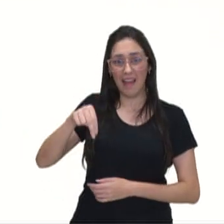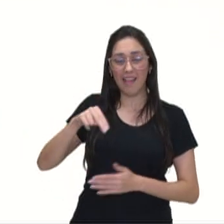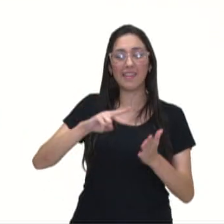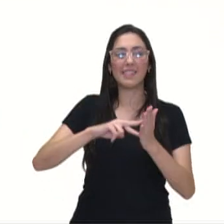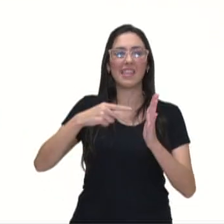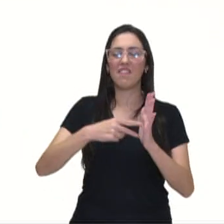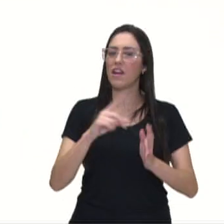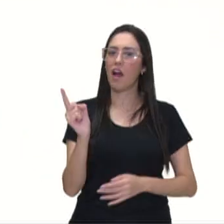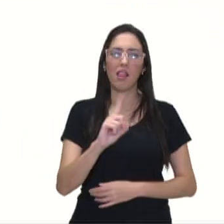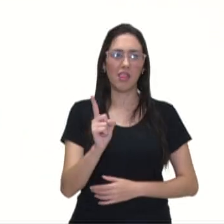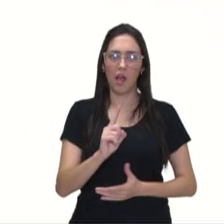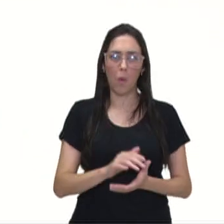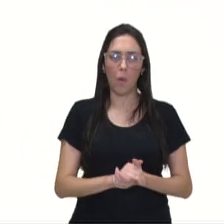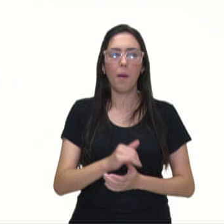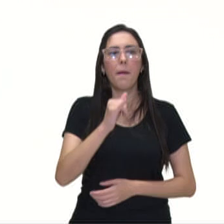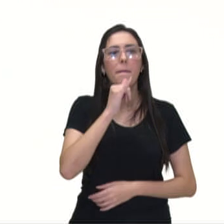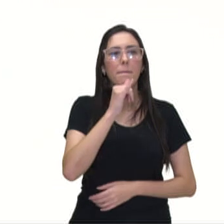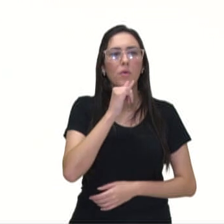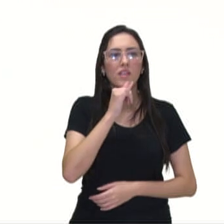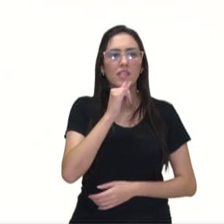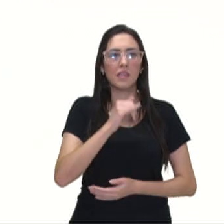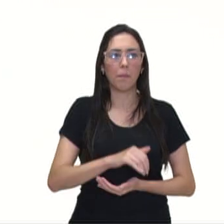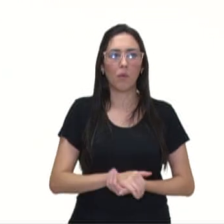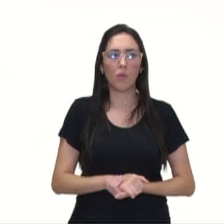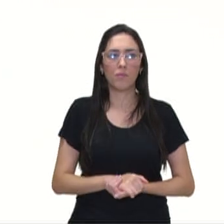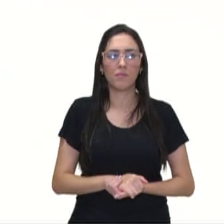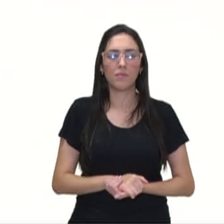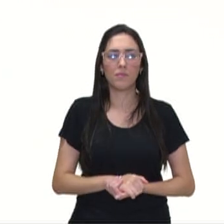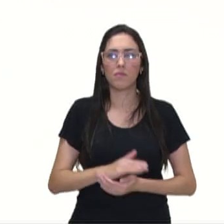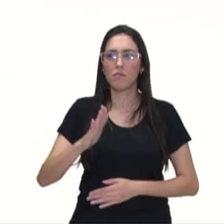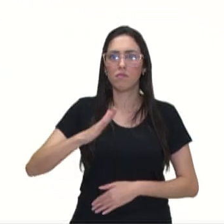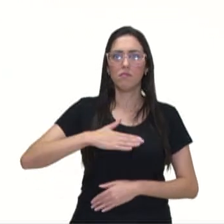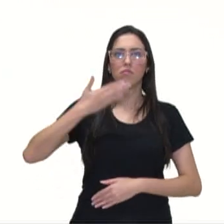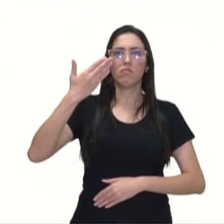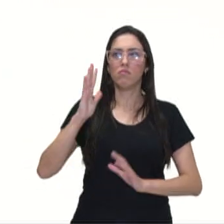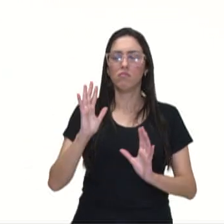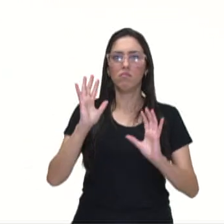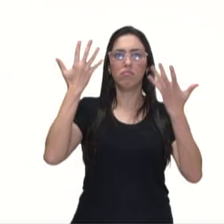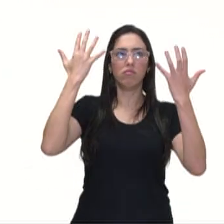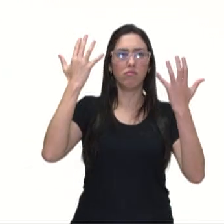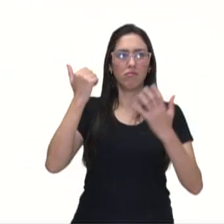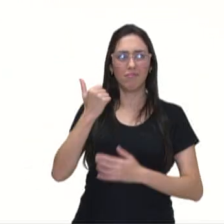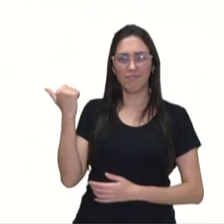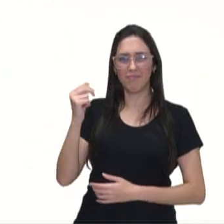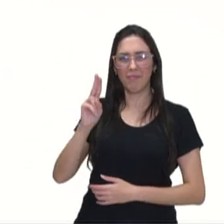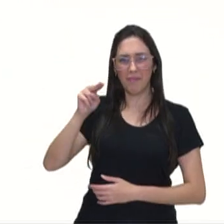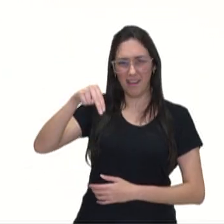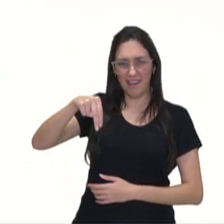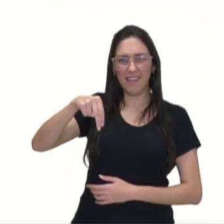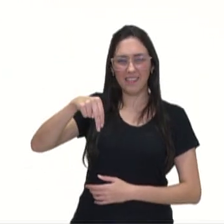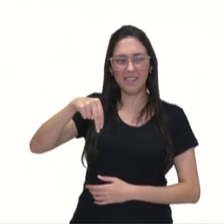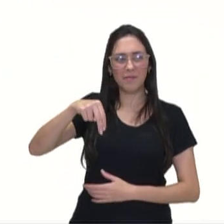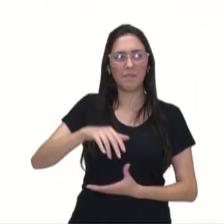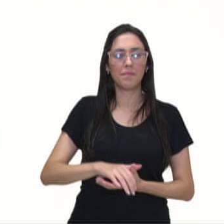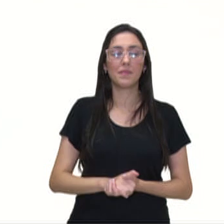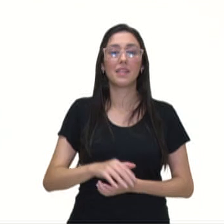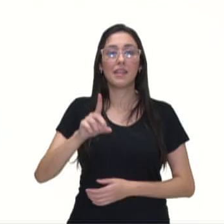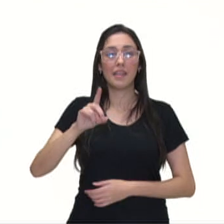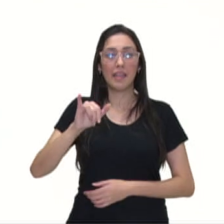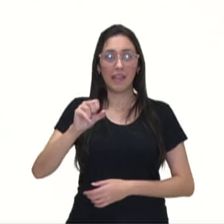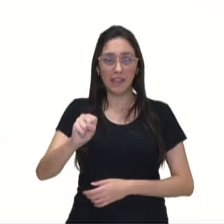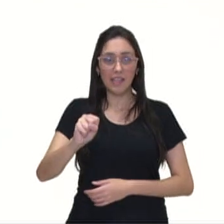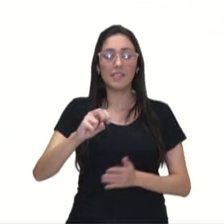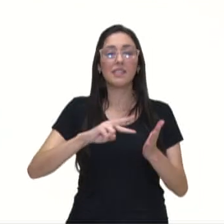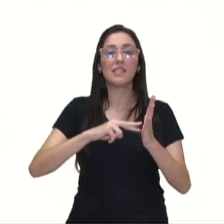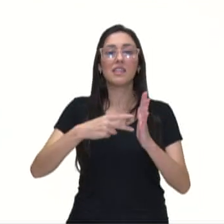negação. Exemplo, unexpectedly, inesperadamente. Dis, da ideia de opposite,